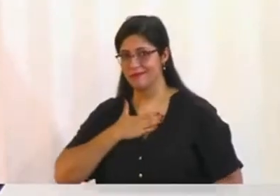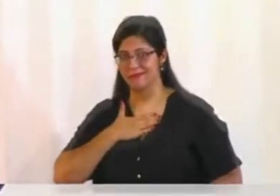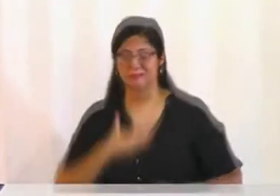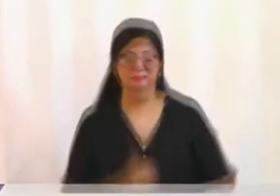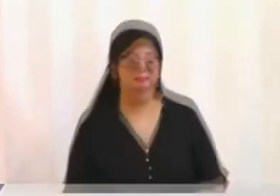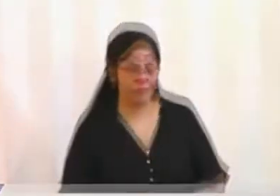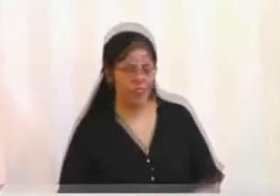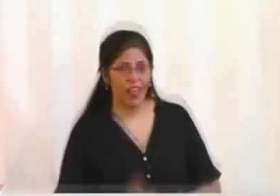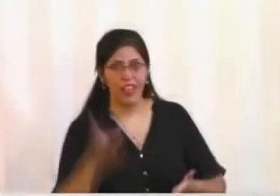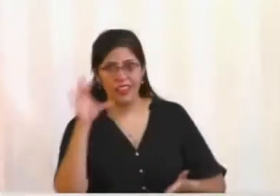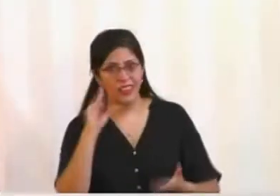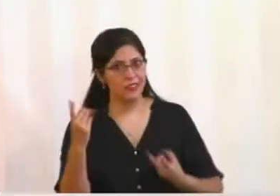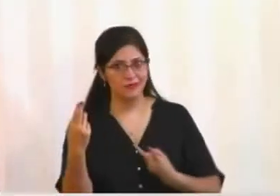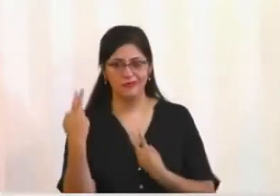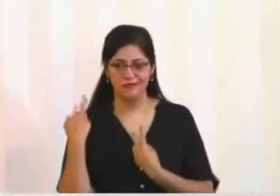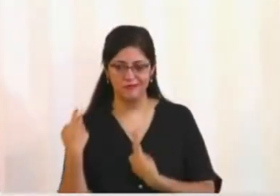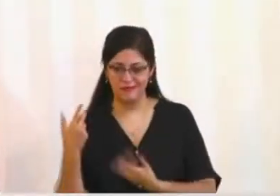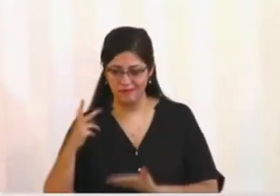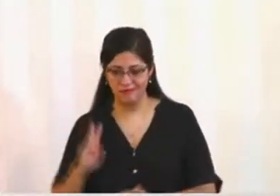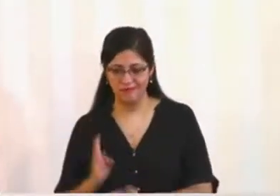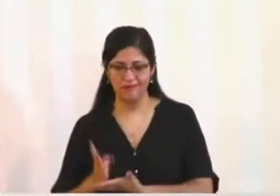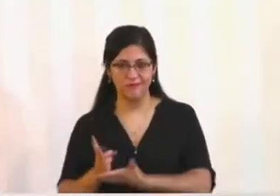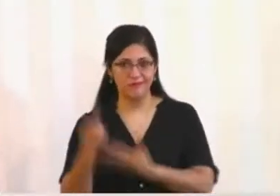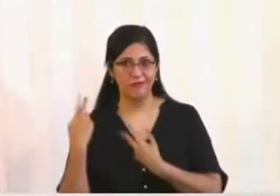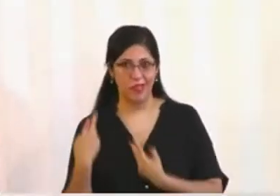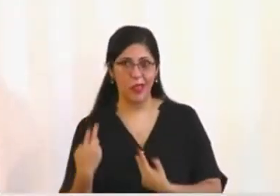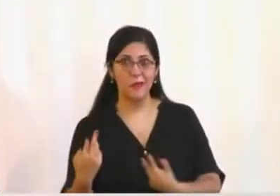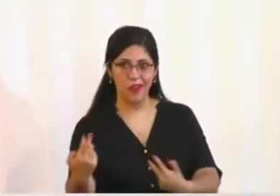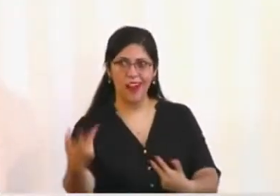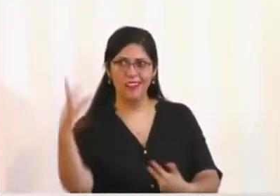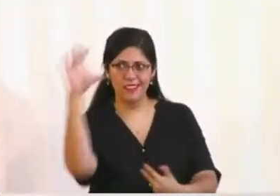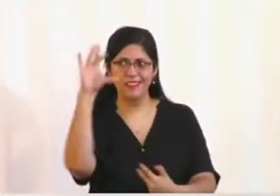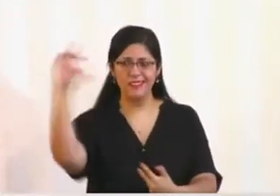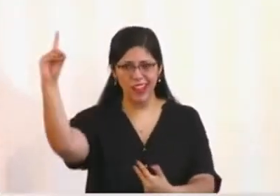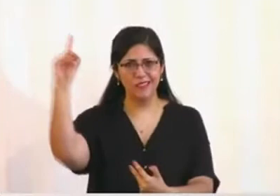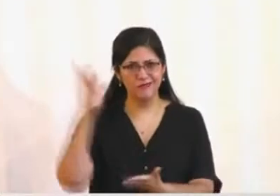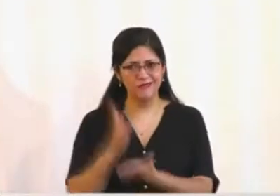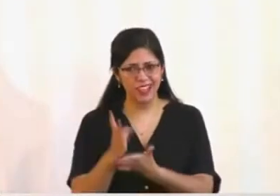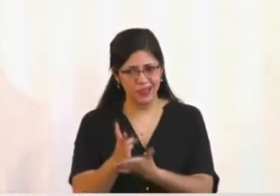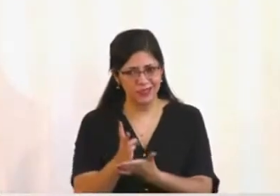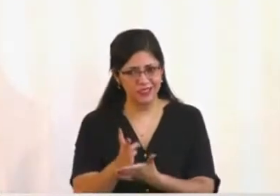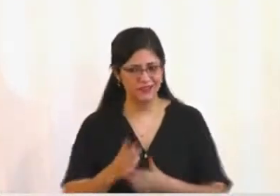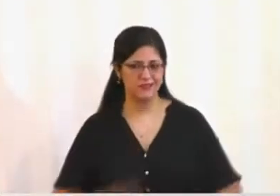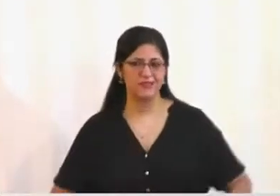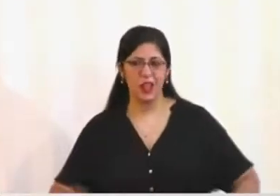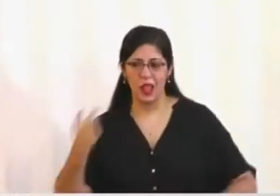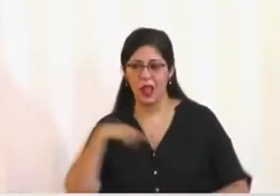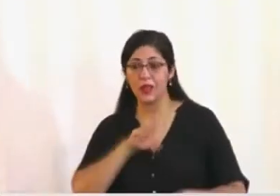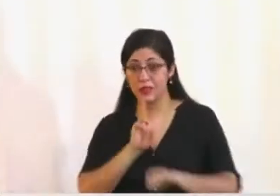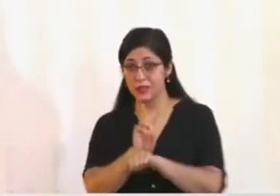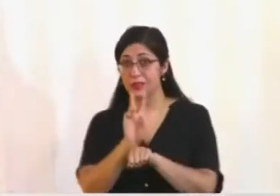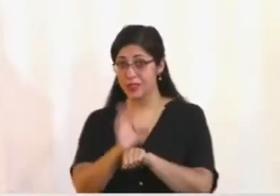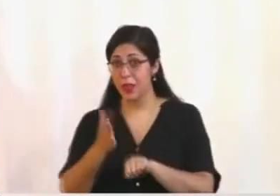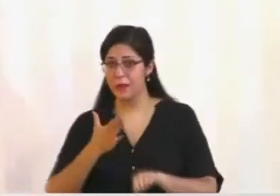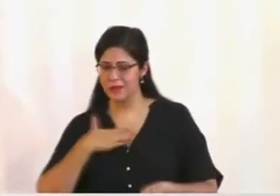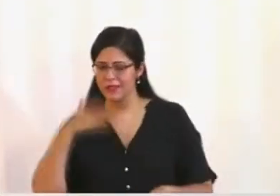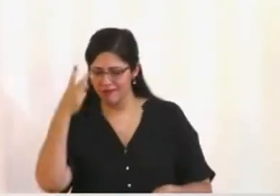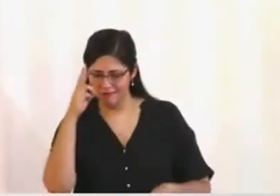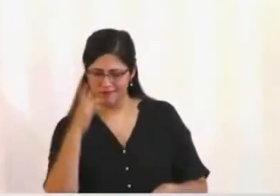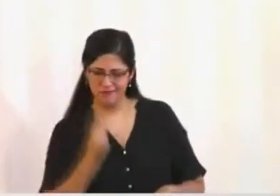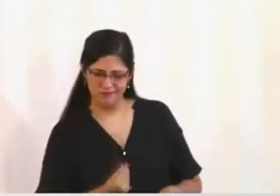Deus é o mesmo Deus que cuidou de Elias, Ele é o Deus que continua cuidando de mim na minha história, na minha